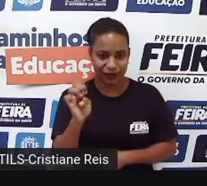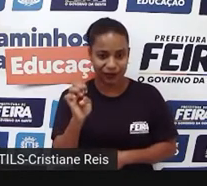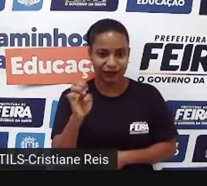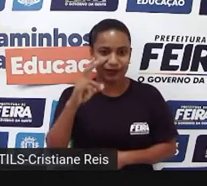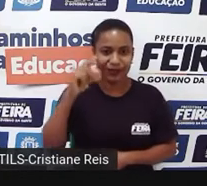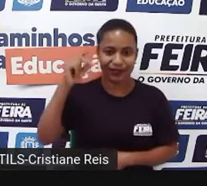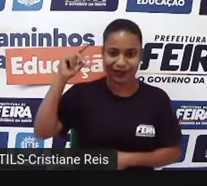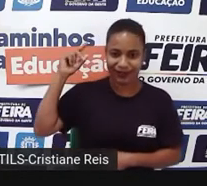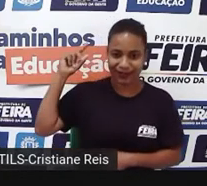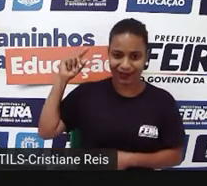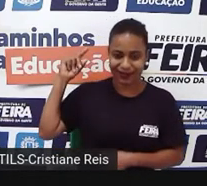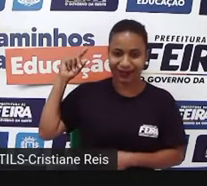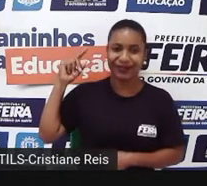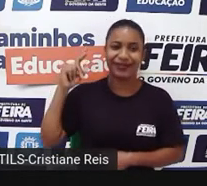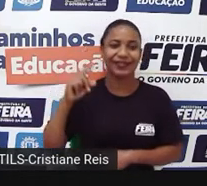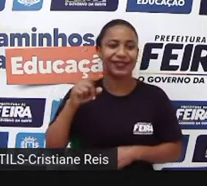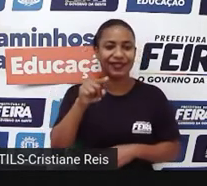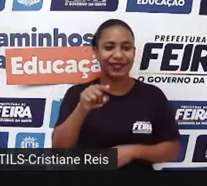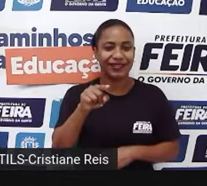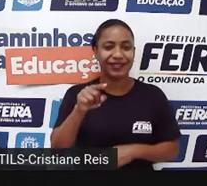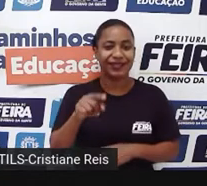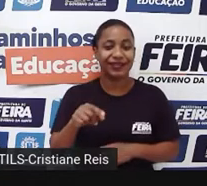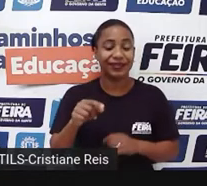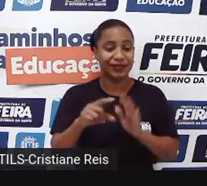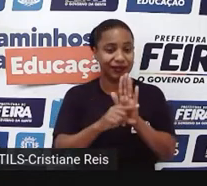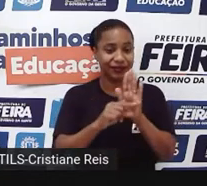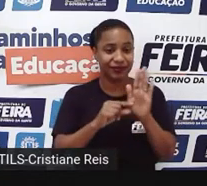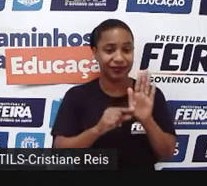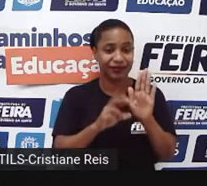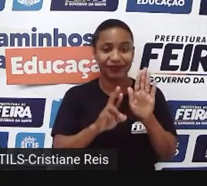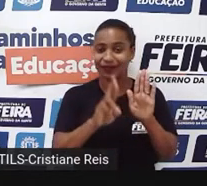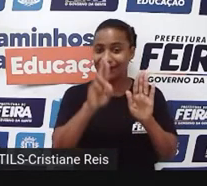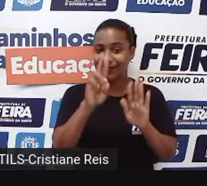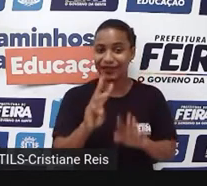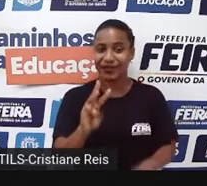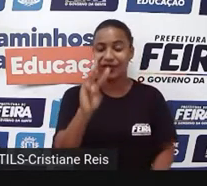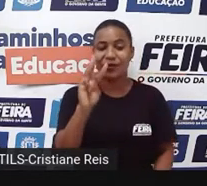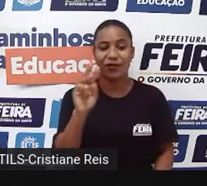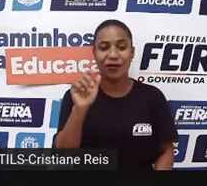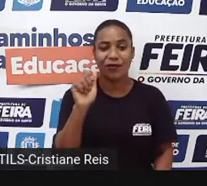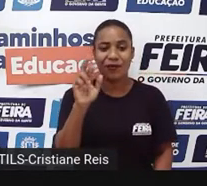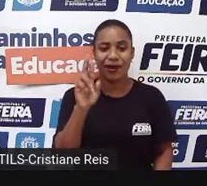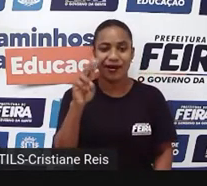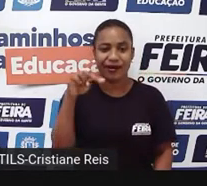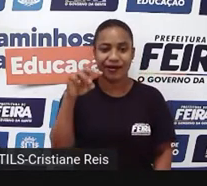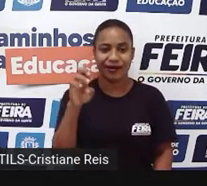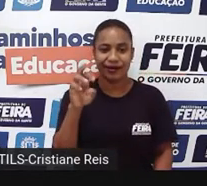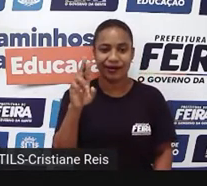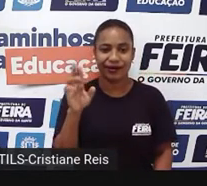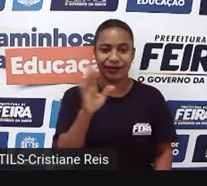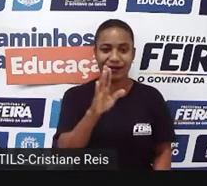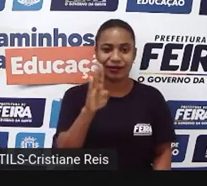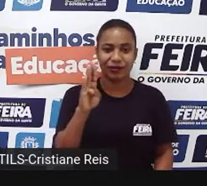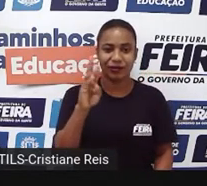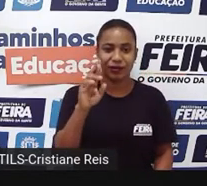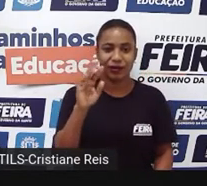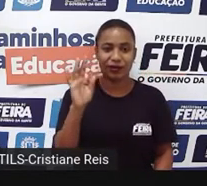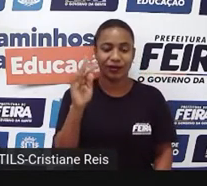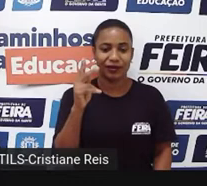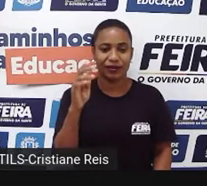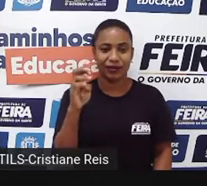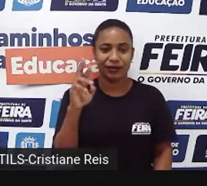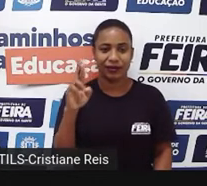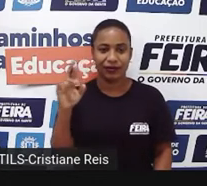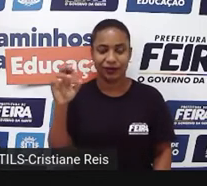devem ter ouvido falar, né? Eles foram os responsáveis pelas primeiras tentativas de inserir